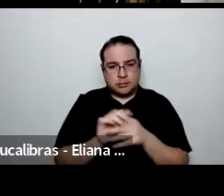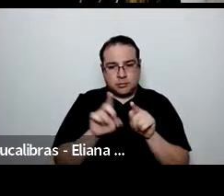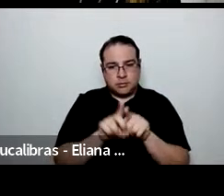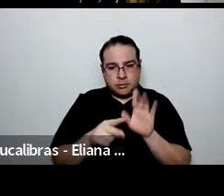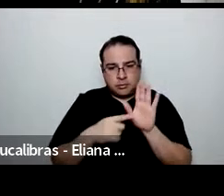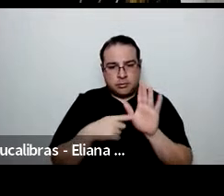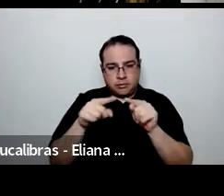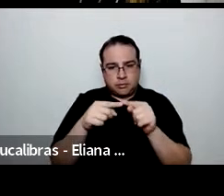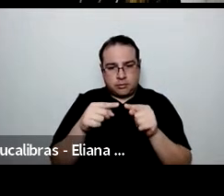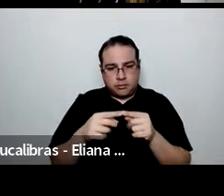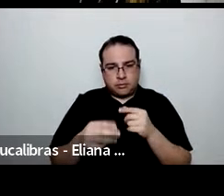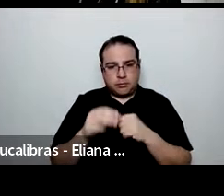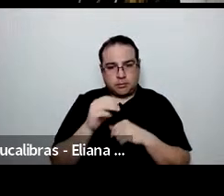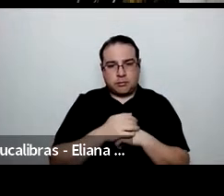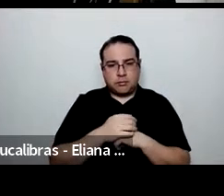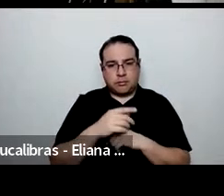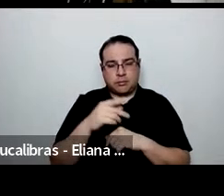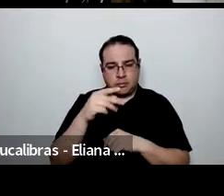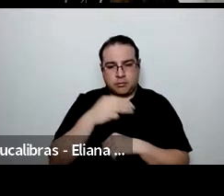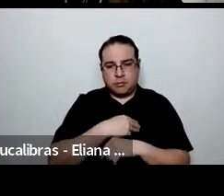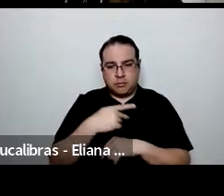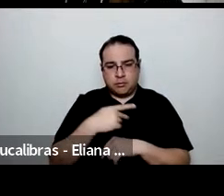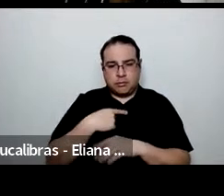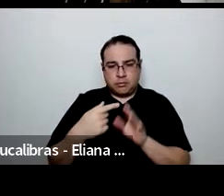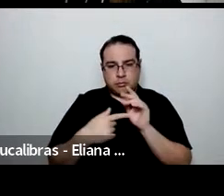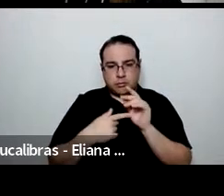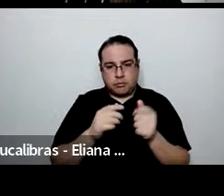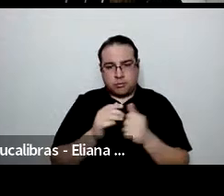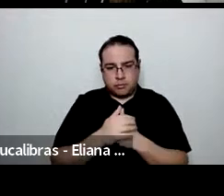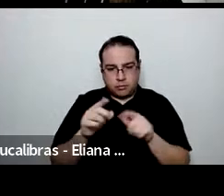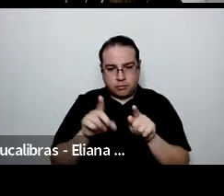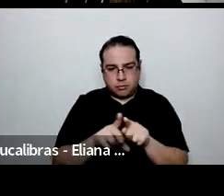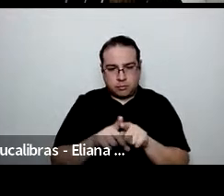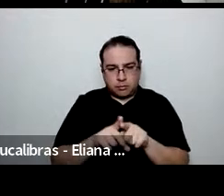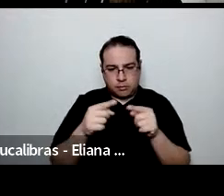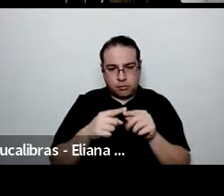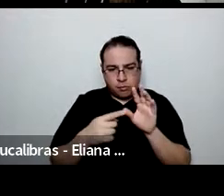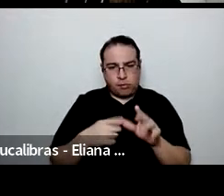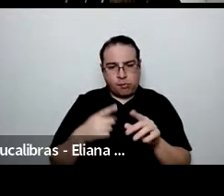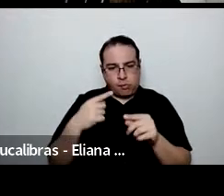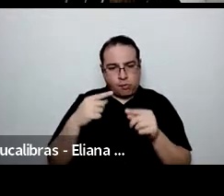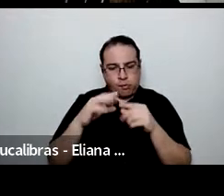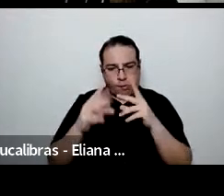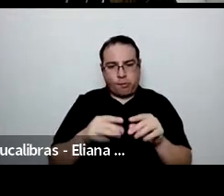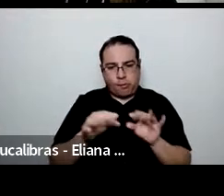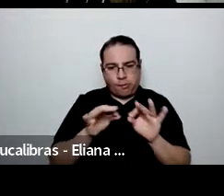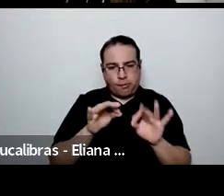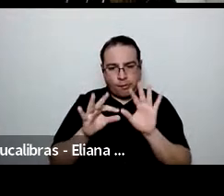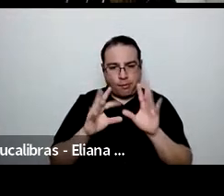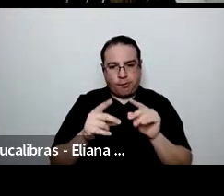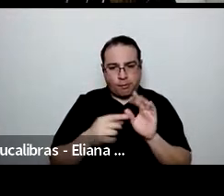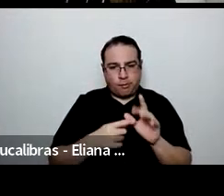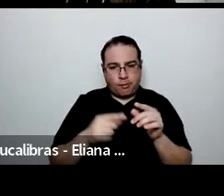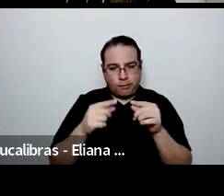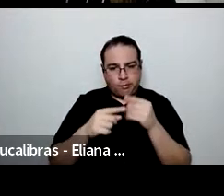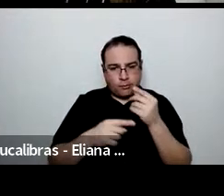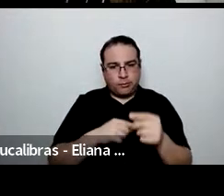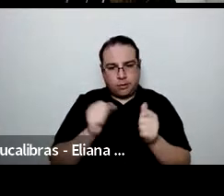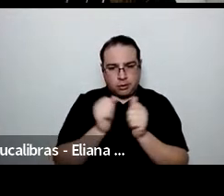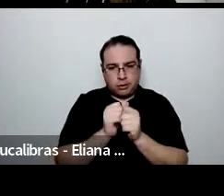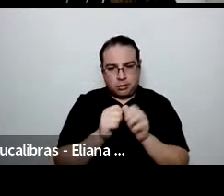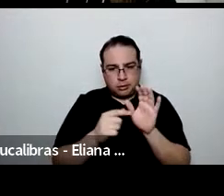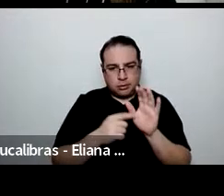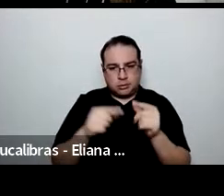da manifestação ministerial a Rigor houve o recebimento de Lúcia e a efetiva comprovação